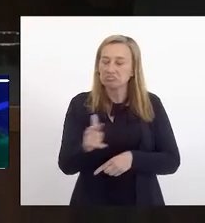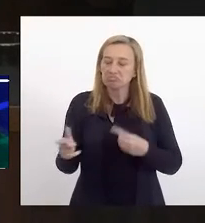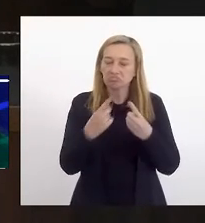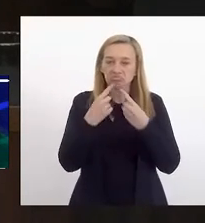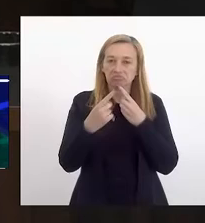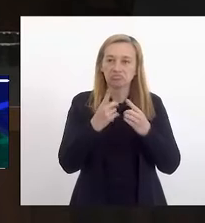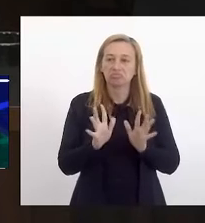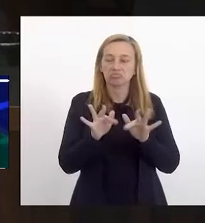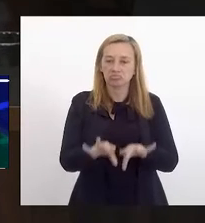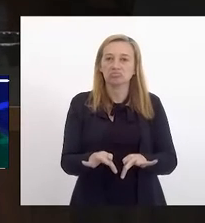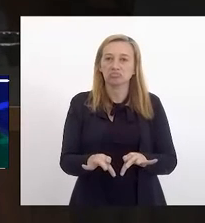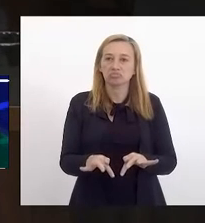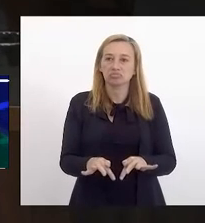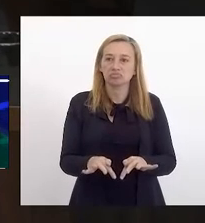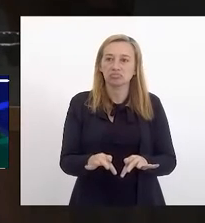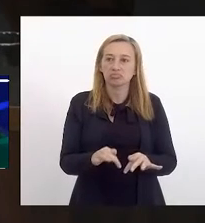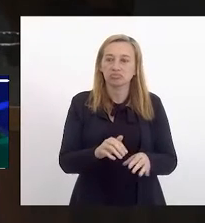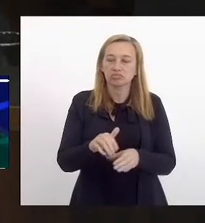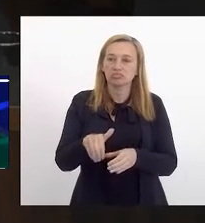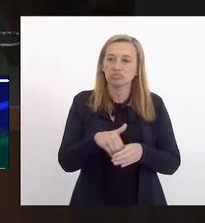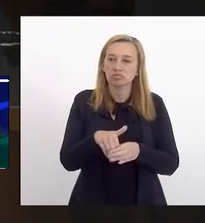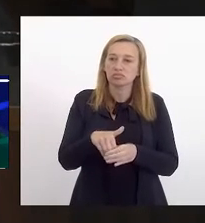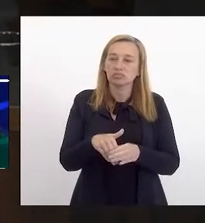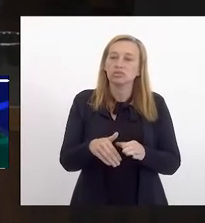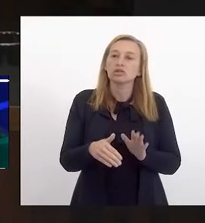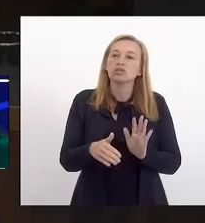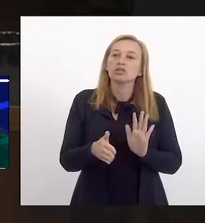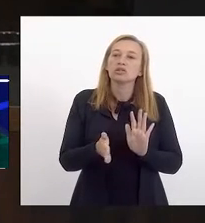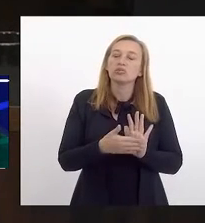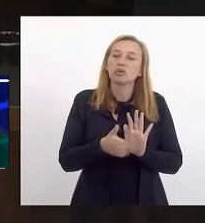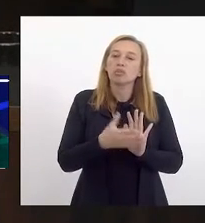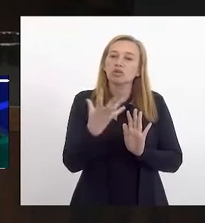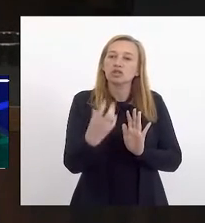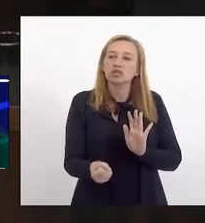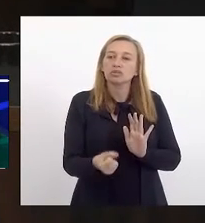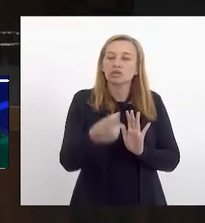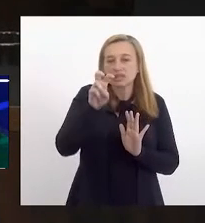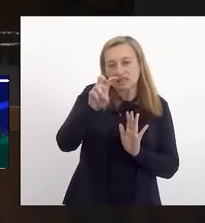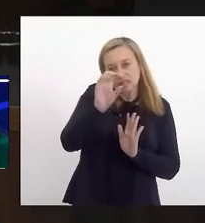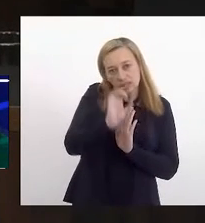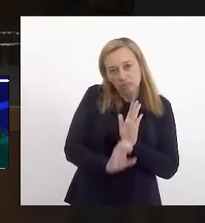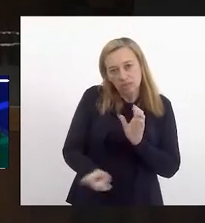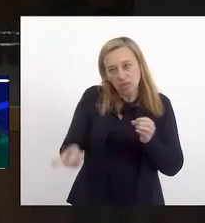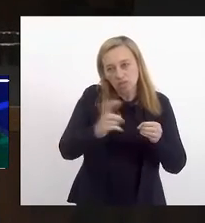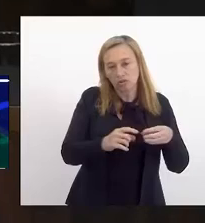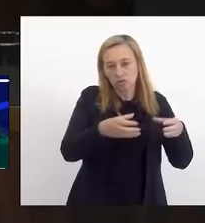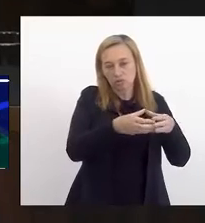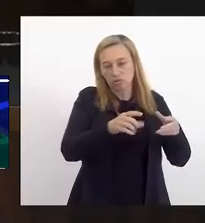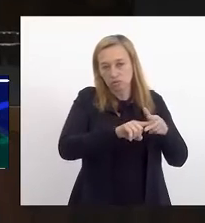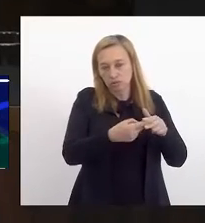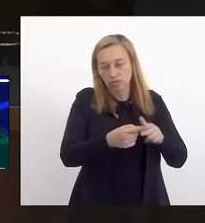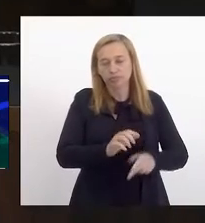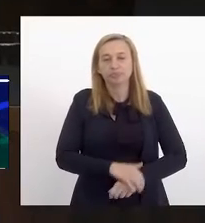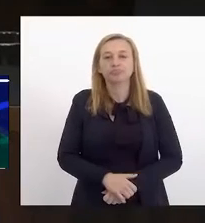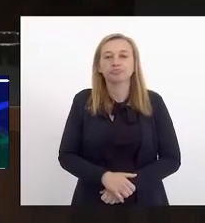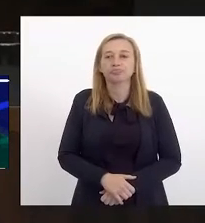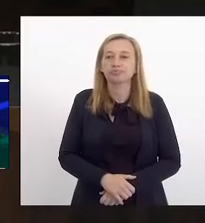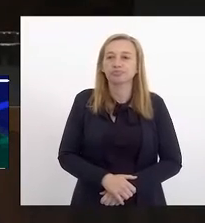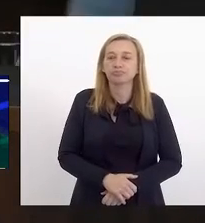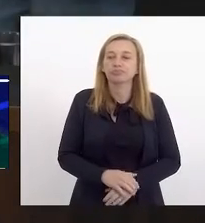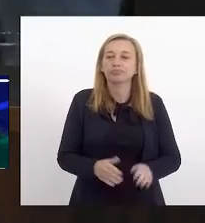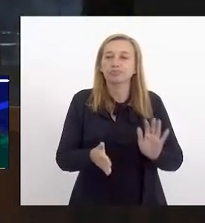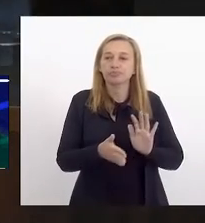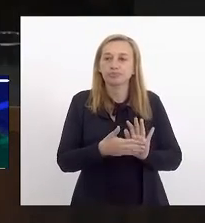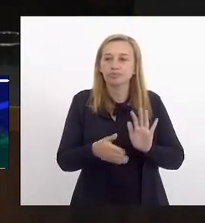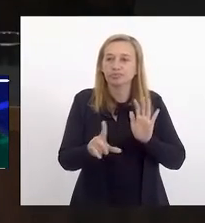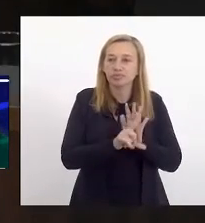queira discutir, encerrada a discussão, o projeto presente proposta recebeu 5 emendas e retorna às comissões.